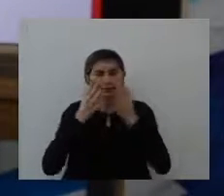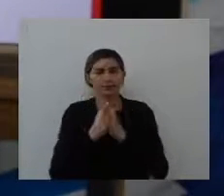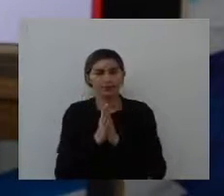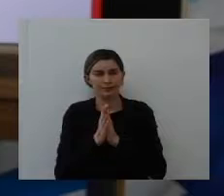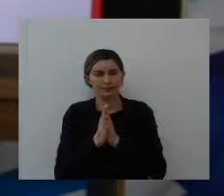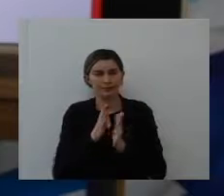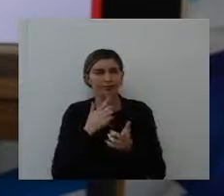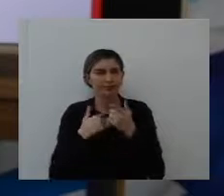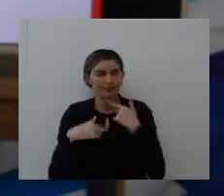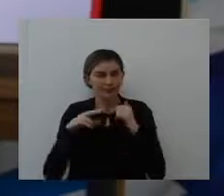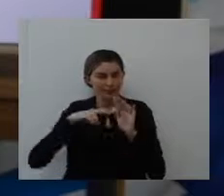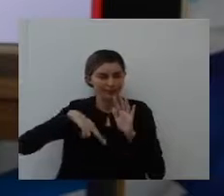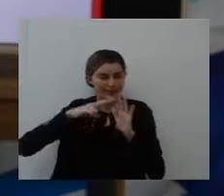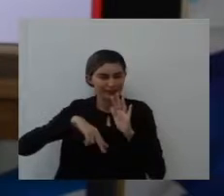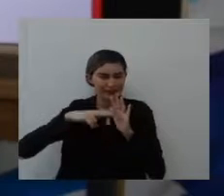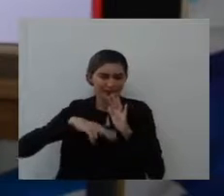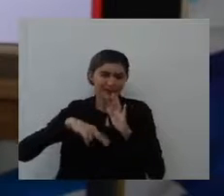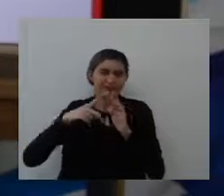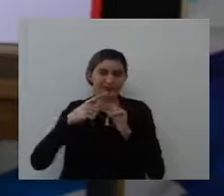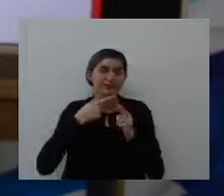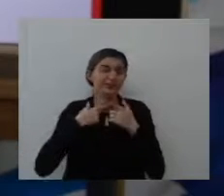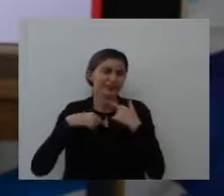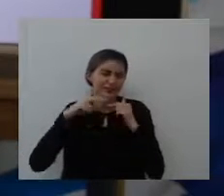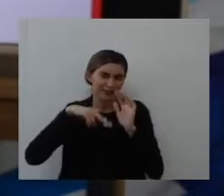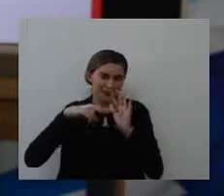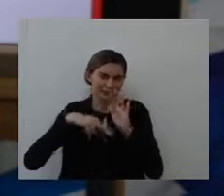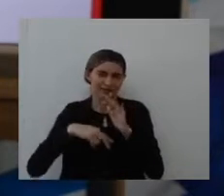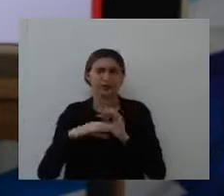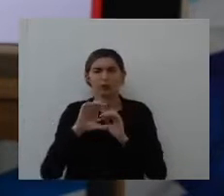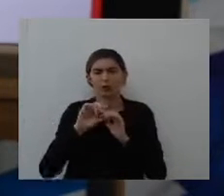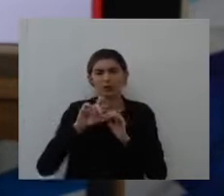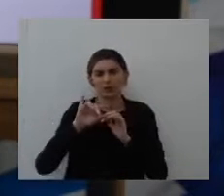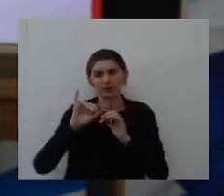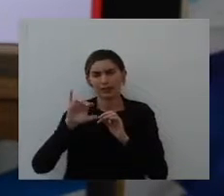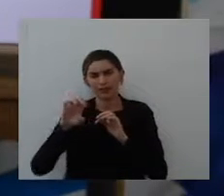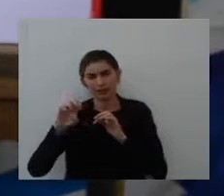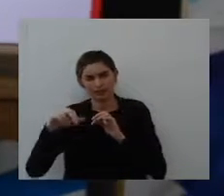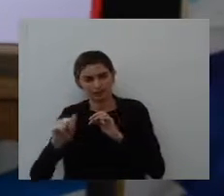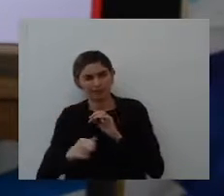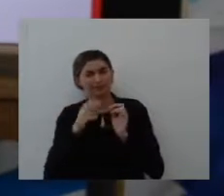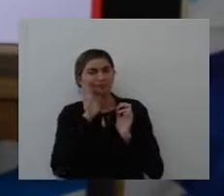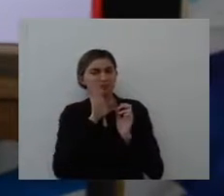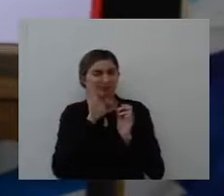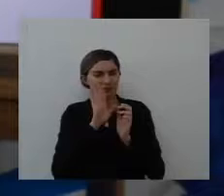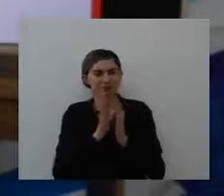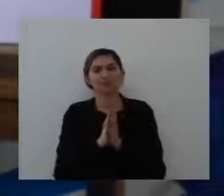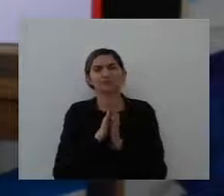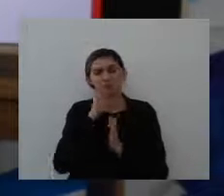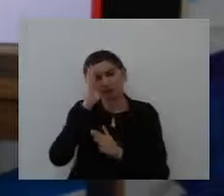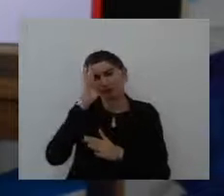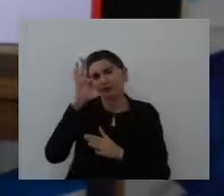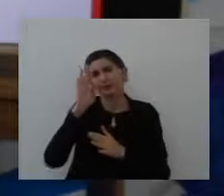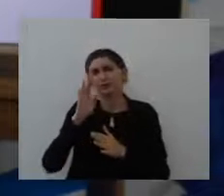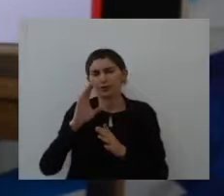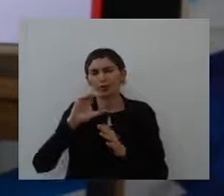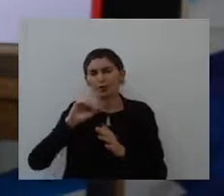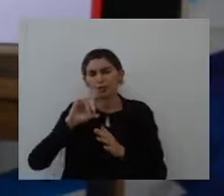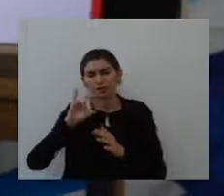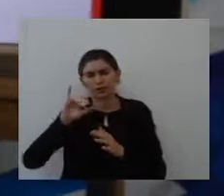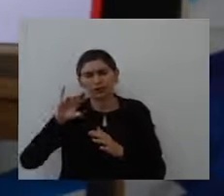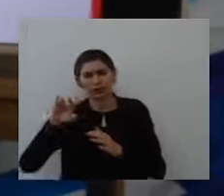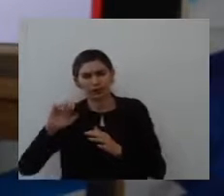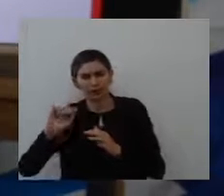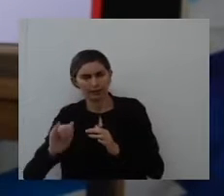com vontade de ler, não foi? Ficou com vontade de ler a Ilíada e a Odisseia. É muito legal, principalmente